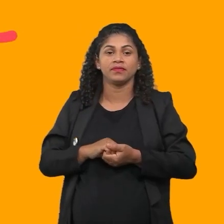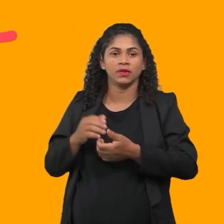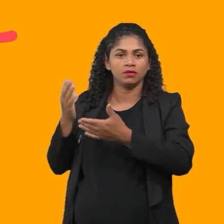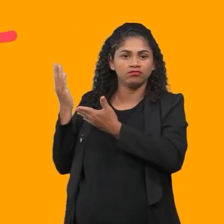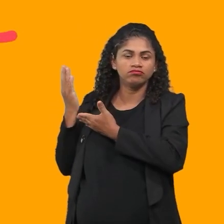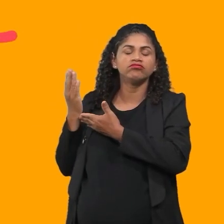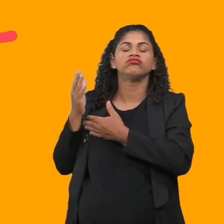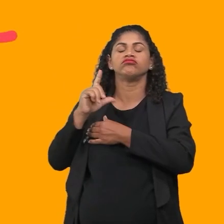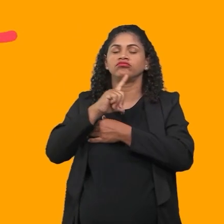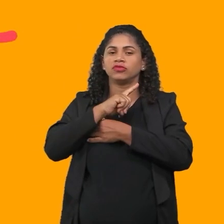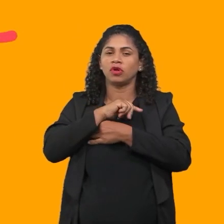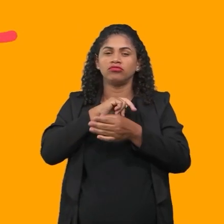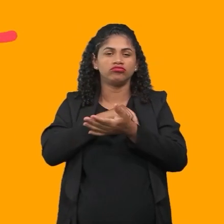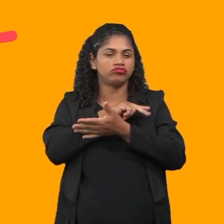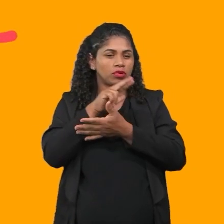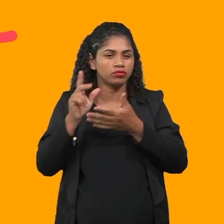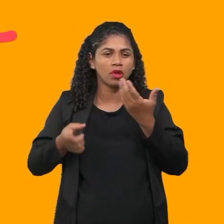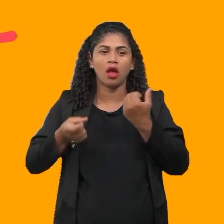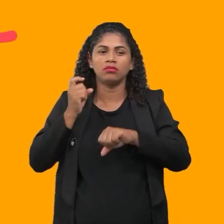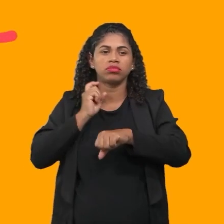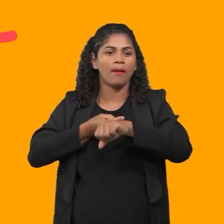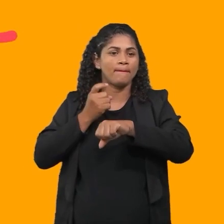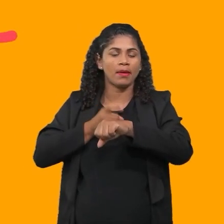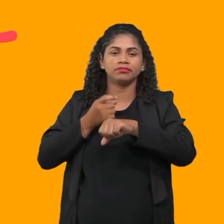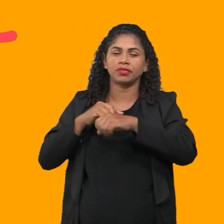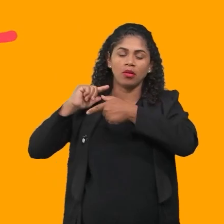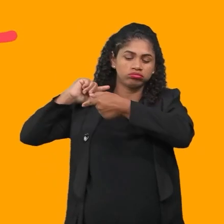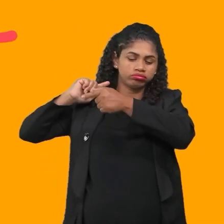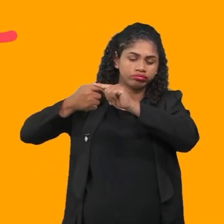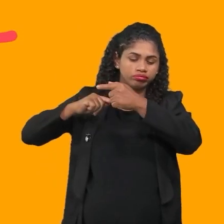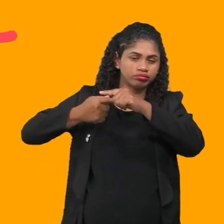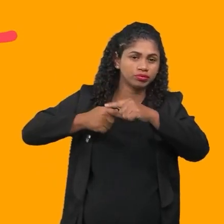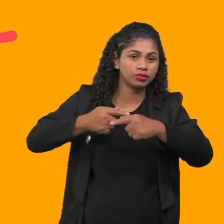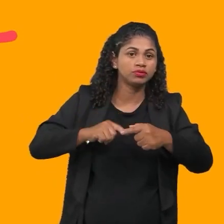têm vários saberes, como a metalurgia ancestral, que seria a